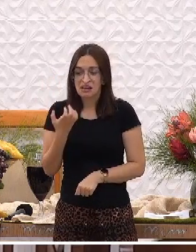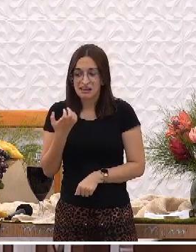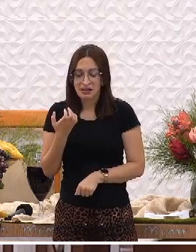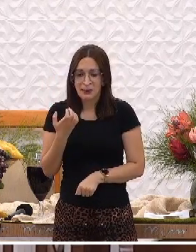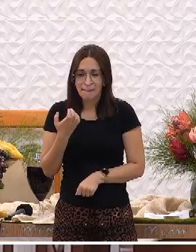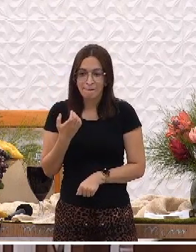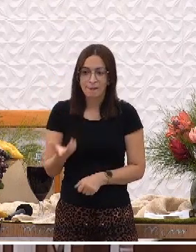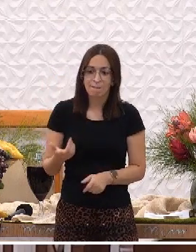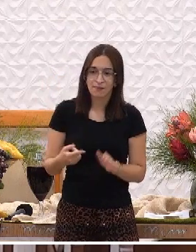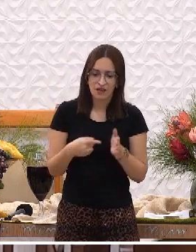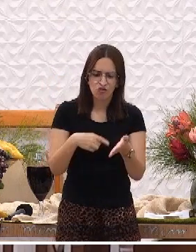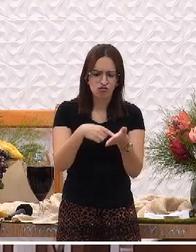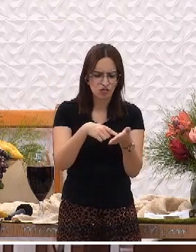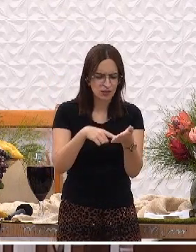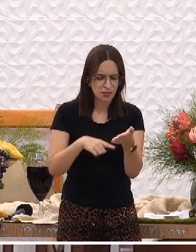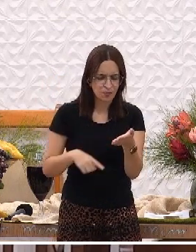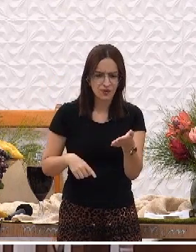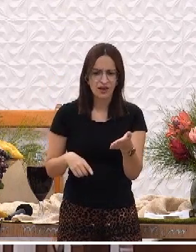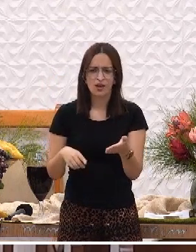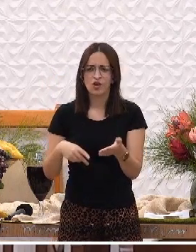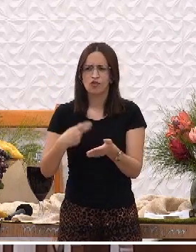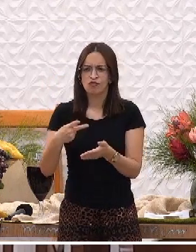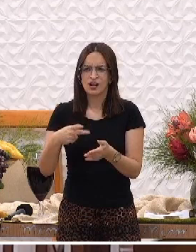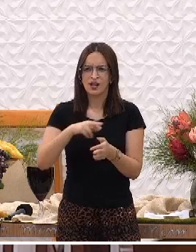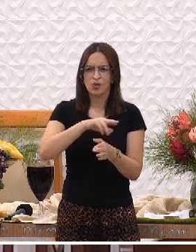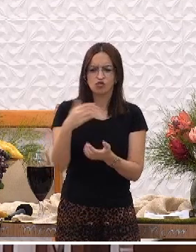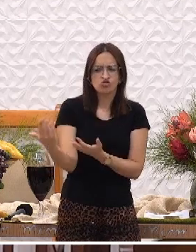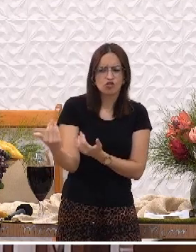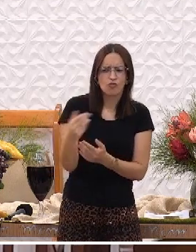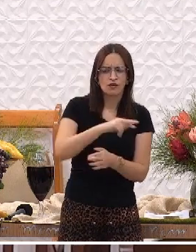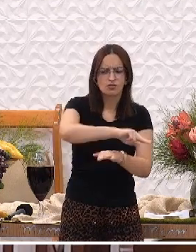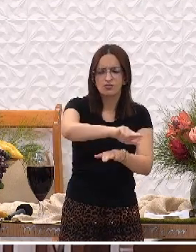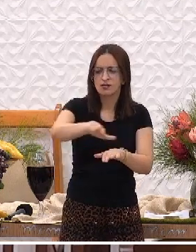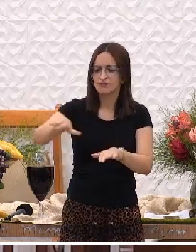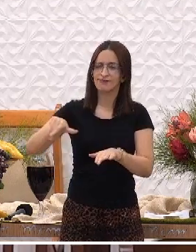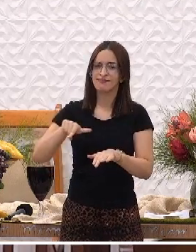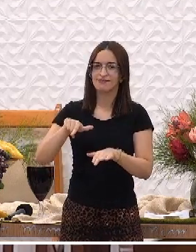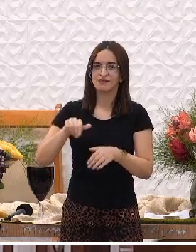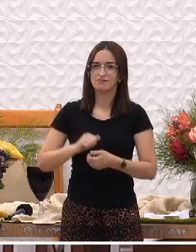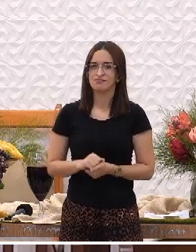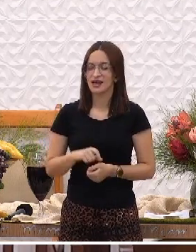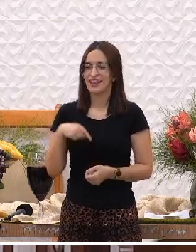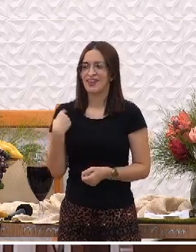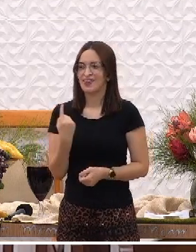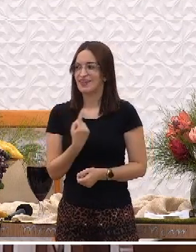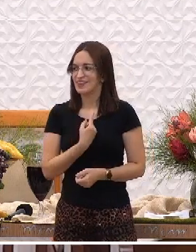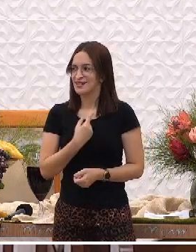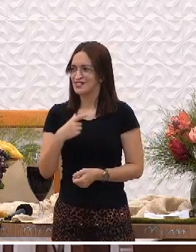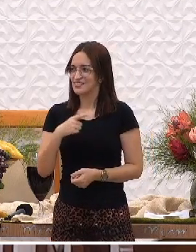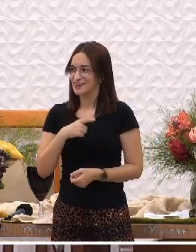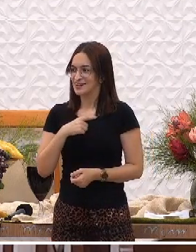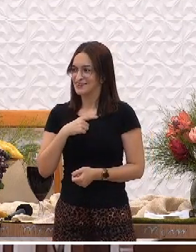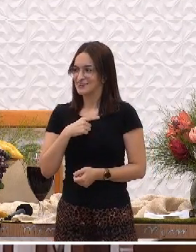lista. Fala comigo, fala com o Kassá, com Bia, com Anne, com Hannah e com Juan. E a gente vai estar conversando com vocês. E